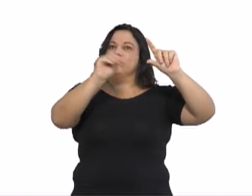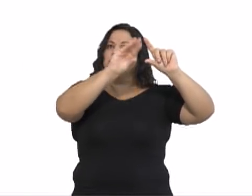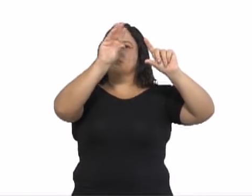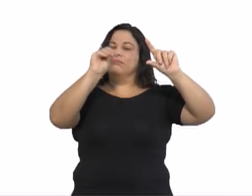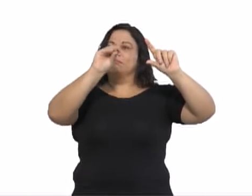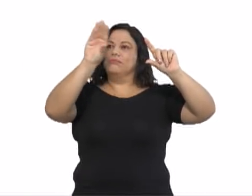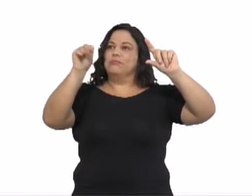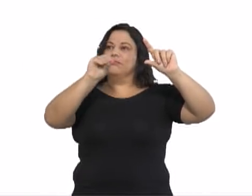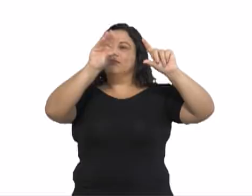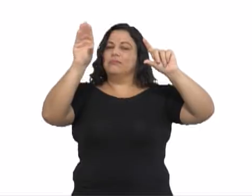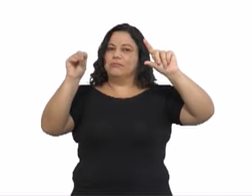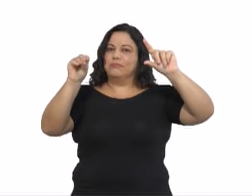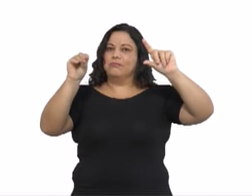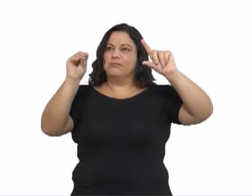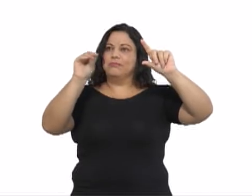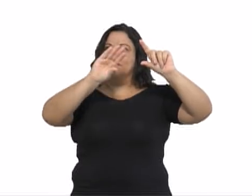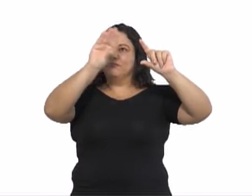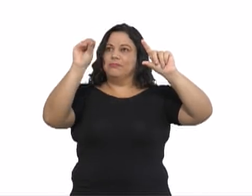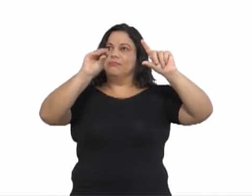14,